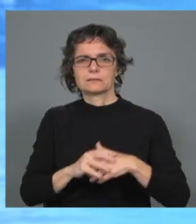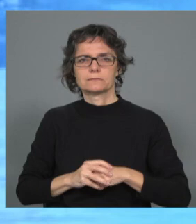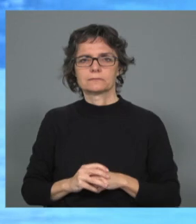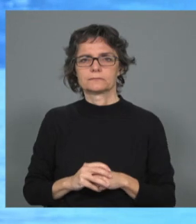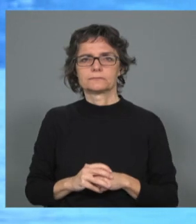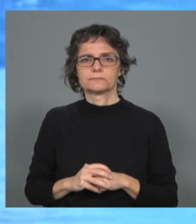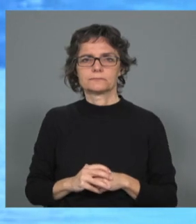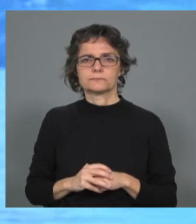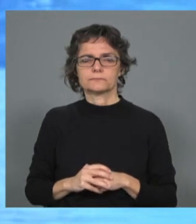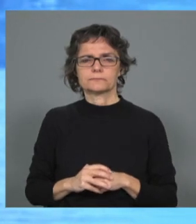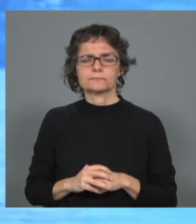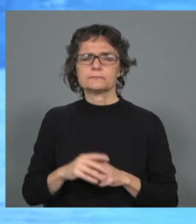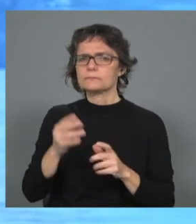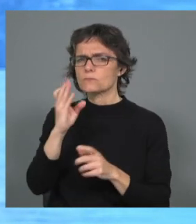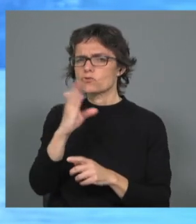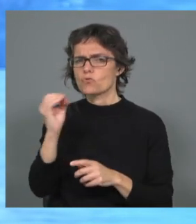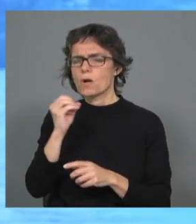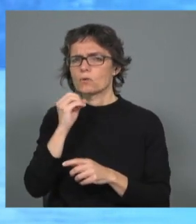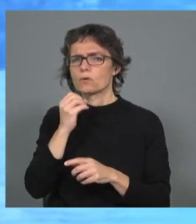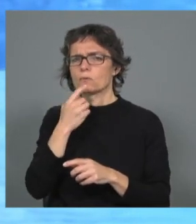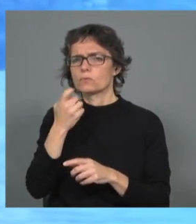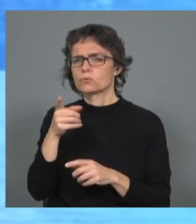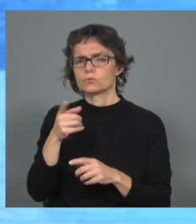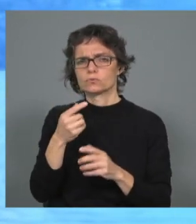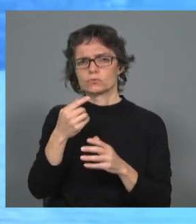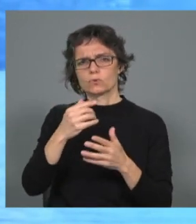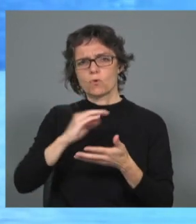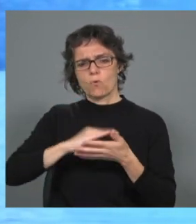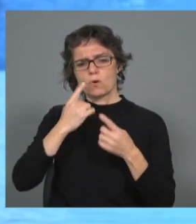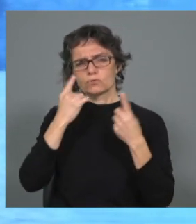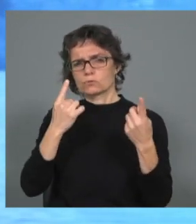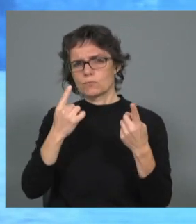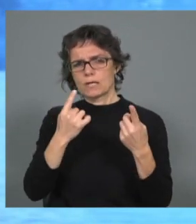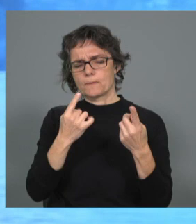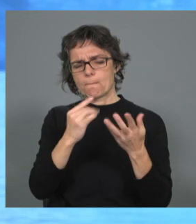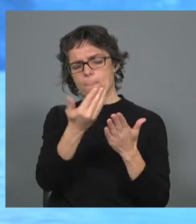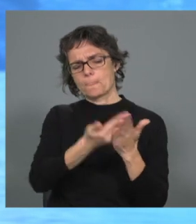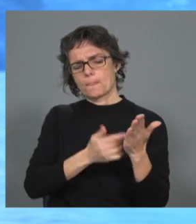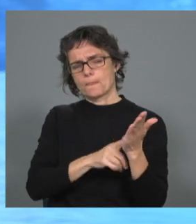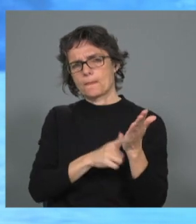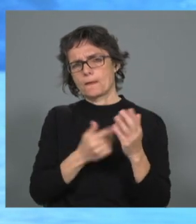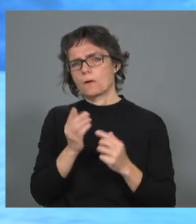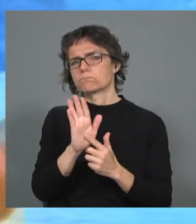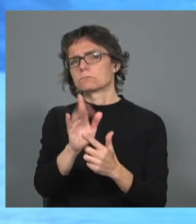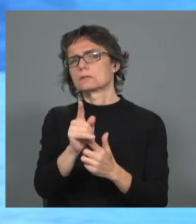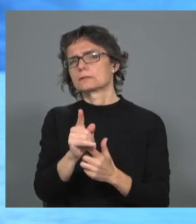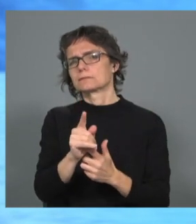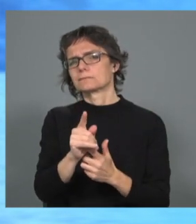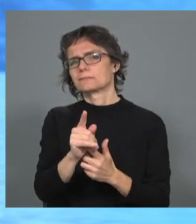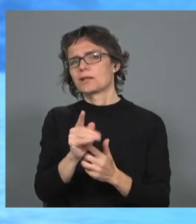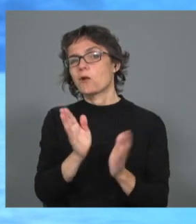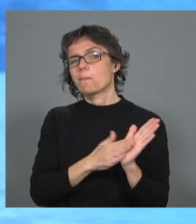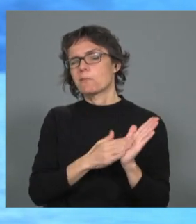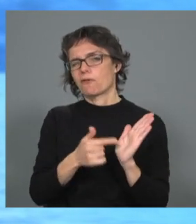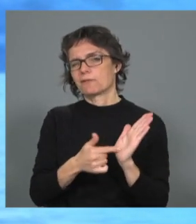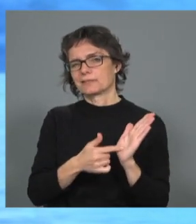este documento ajudou a descer a doutrina da Igreja um bocadinho do céu à terra, no sentido de aproximá-la da realidade concreta de vida